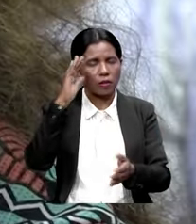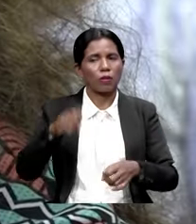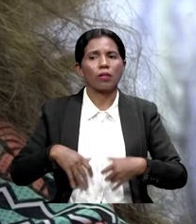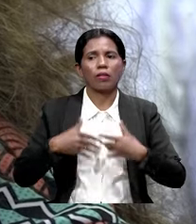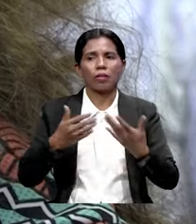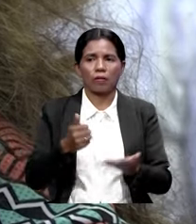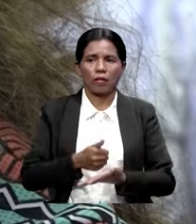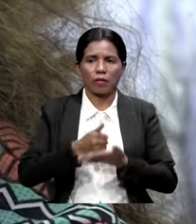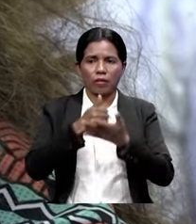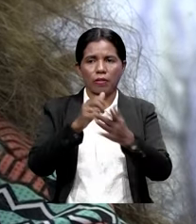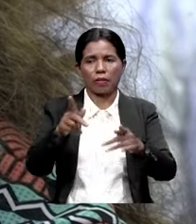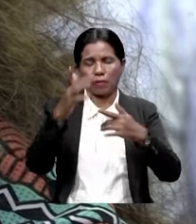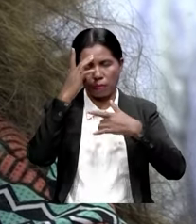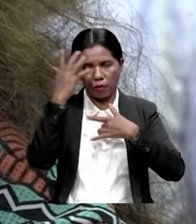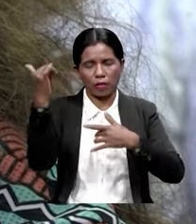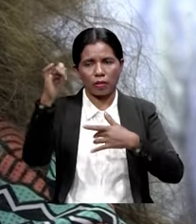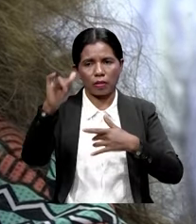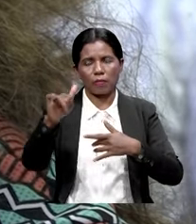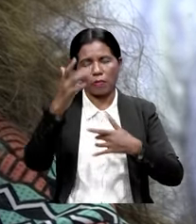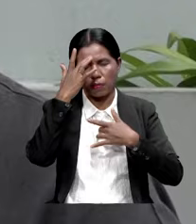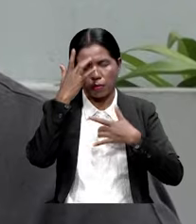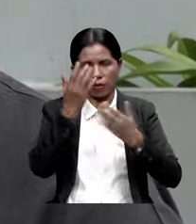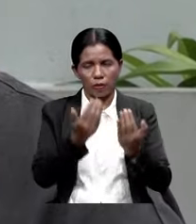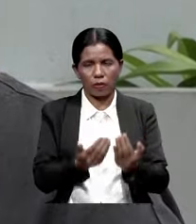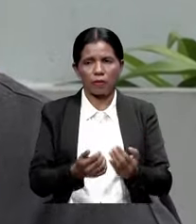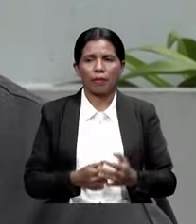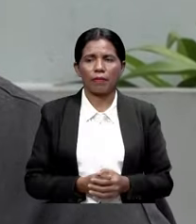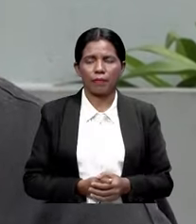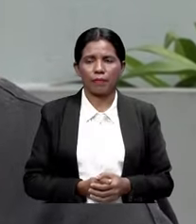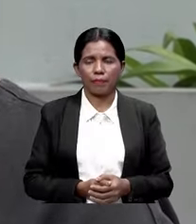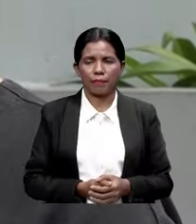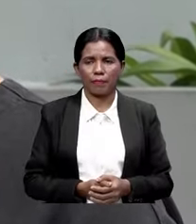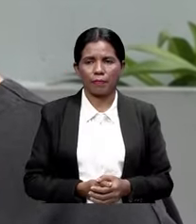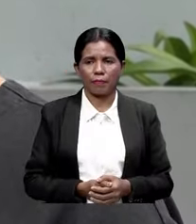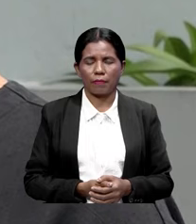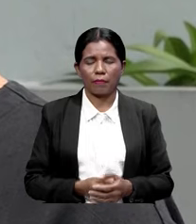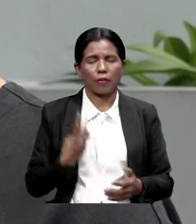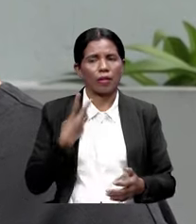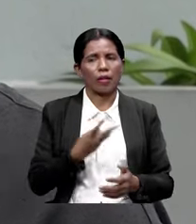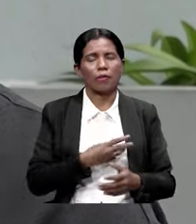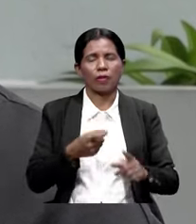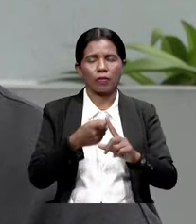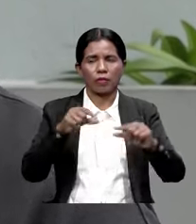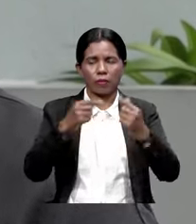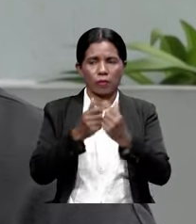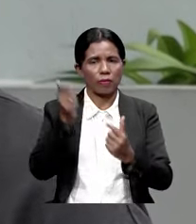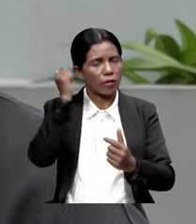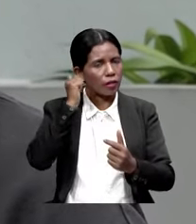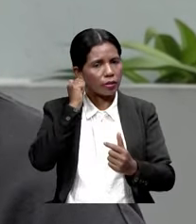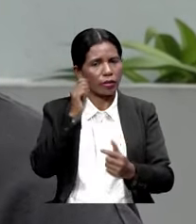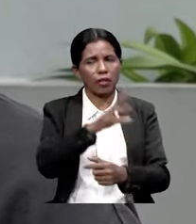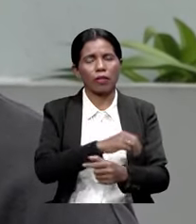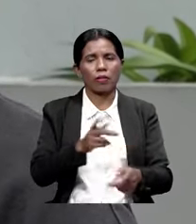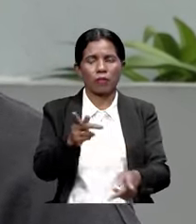halo atendimento para paciente siranebe moras crônico. I'm here with the team from Ami Husi equipa Asia Pacific Palliative